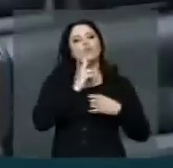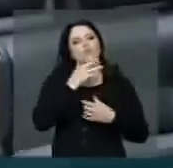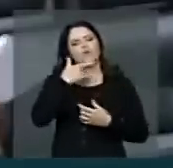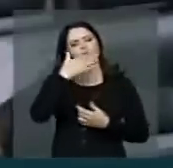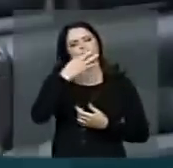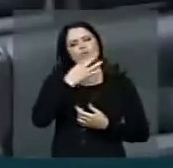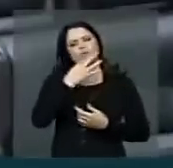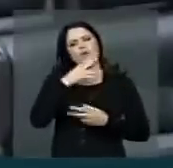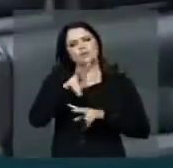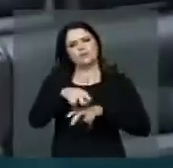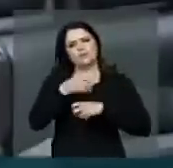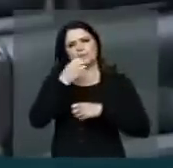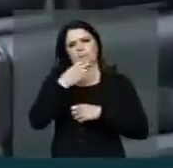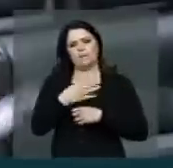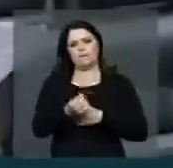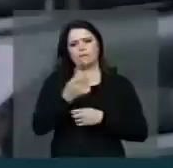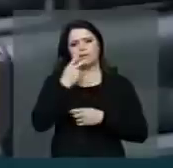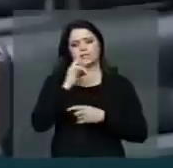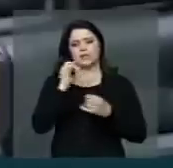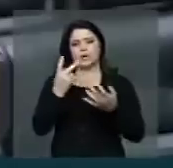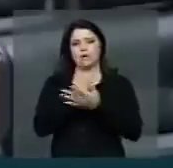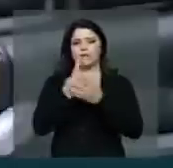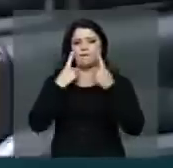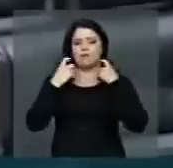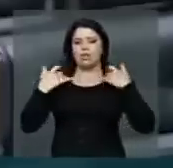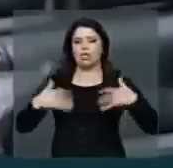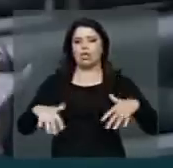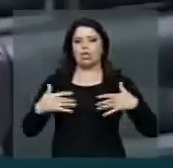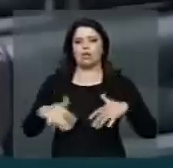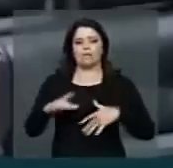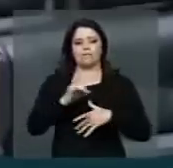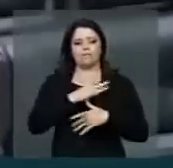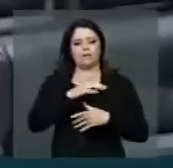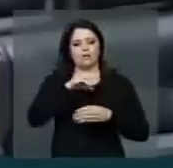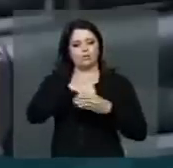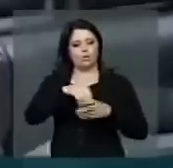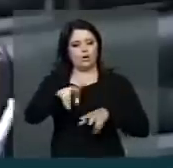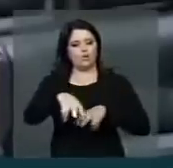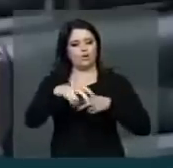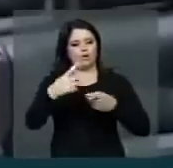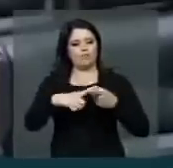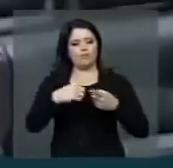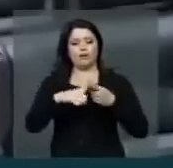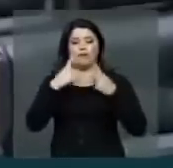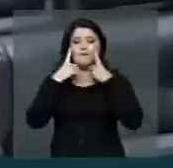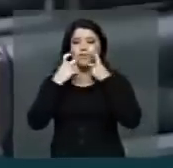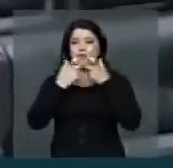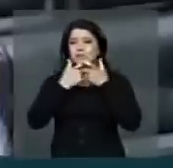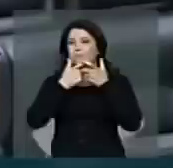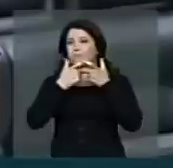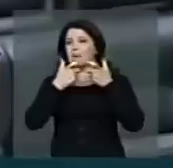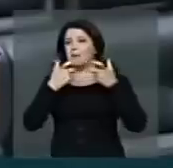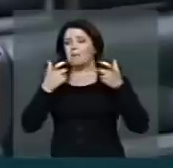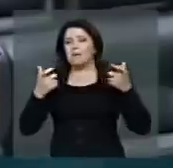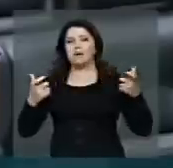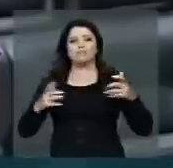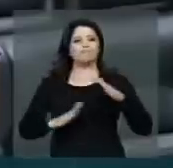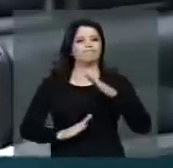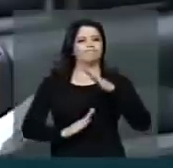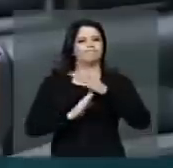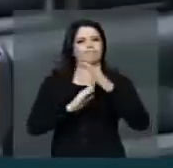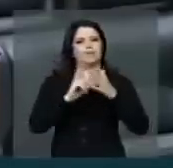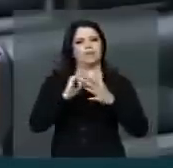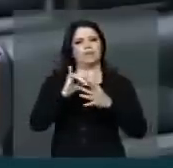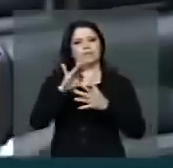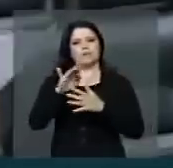campo, quando a violência, quando a insegurança chega à zona rural, é porque a violência chegou no limite. Portanto,